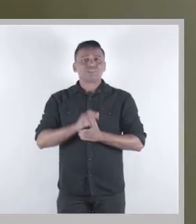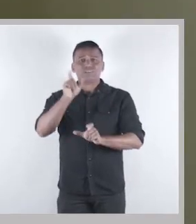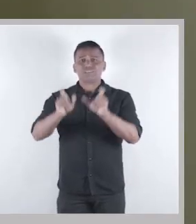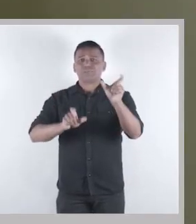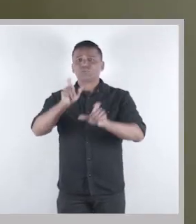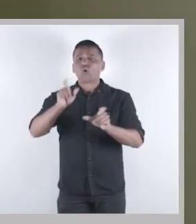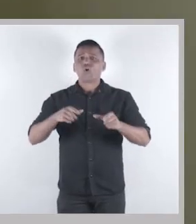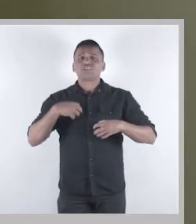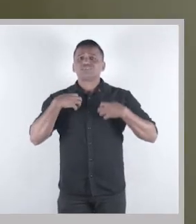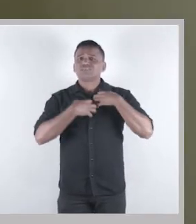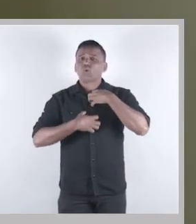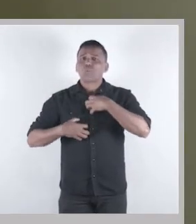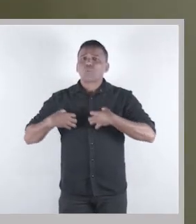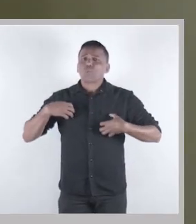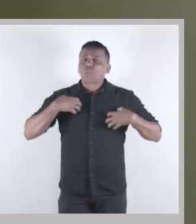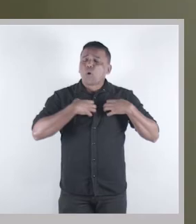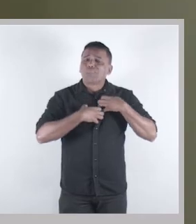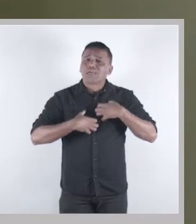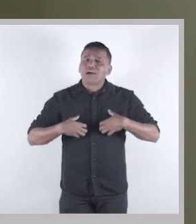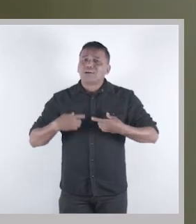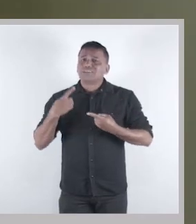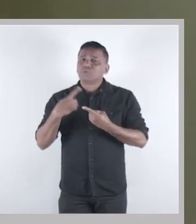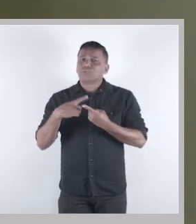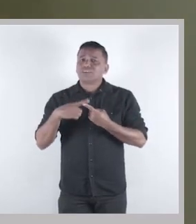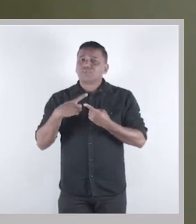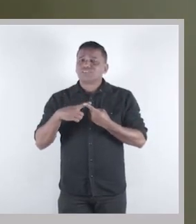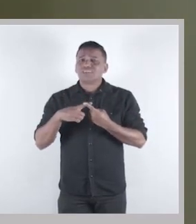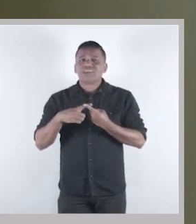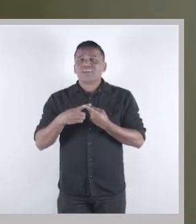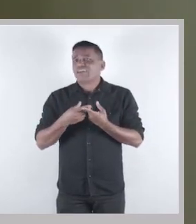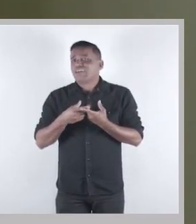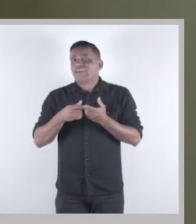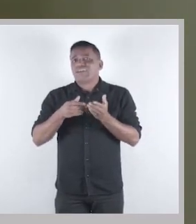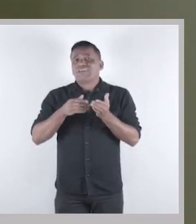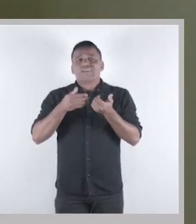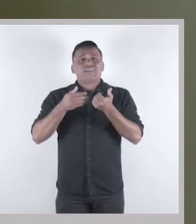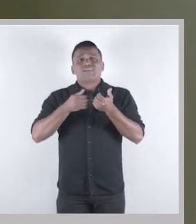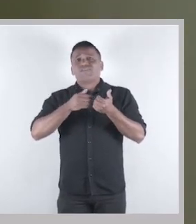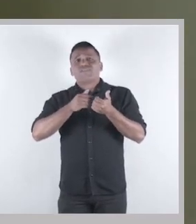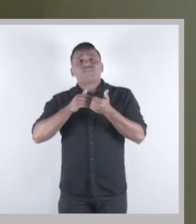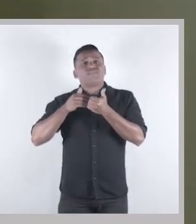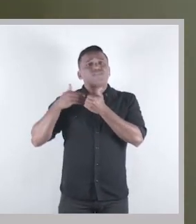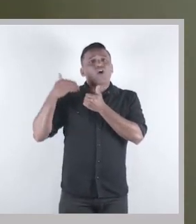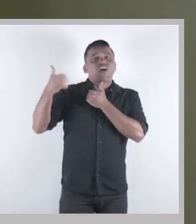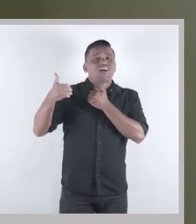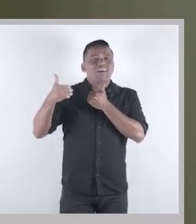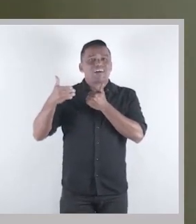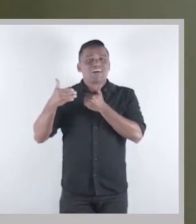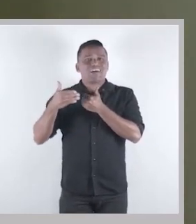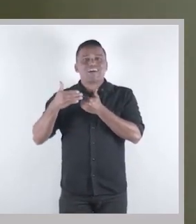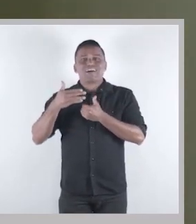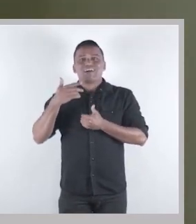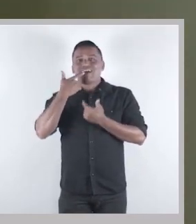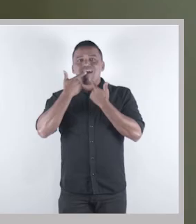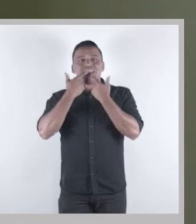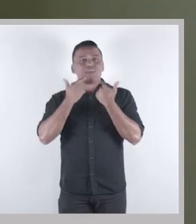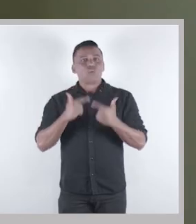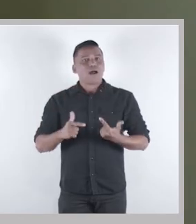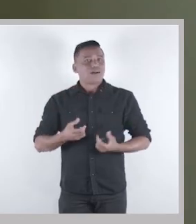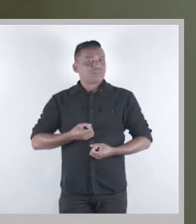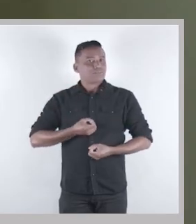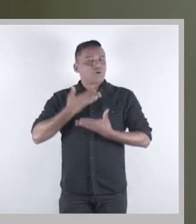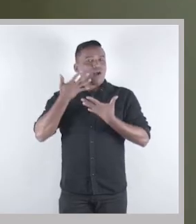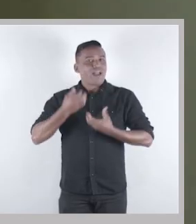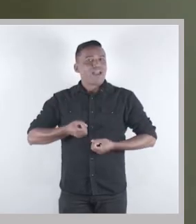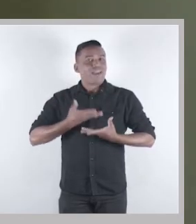do ordinário né quando você vai falar uma linguagem poética por exemplo Isso incomoda as pessoas